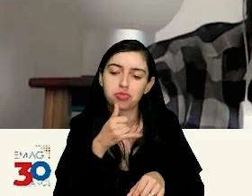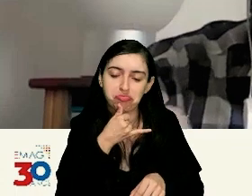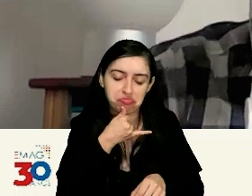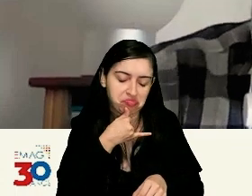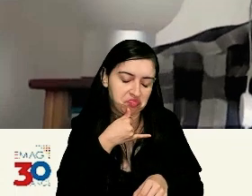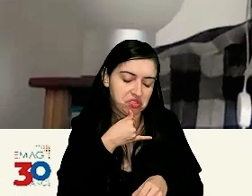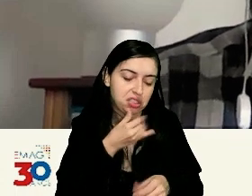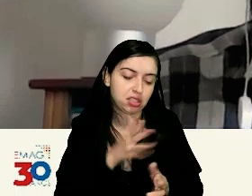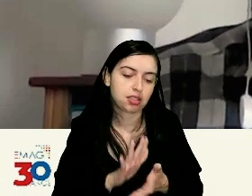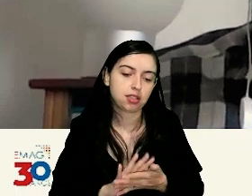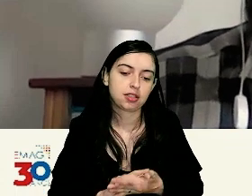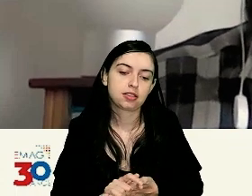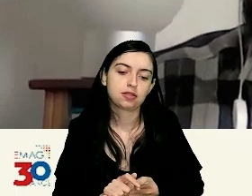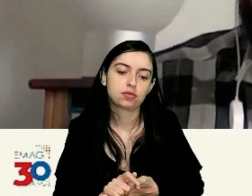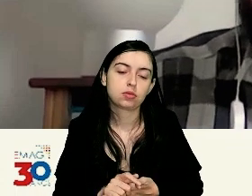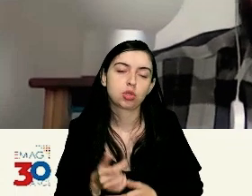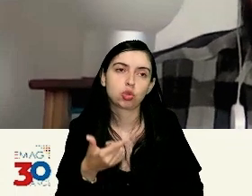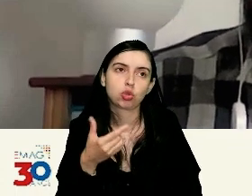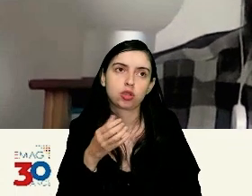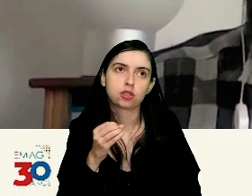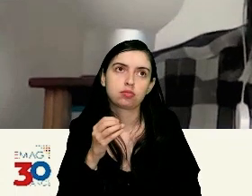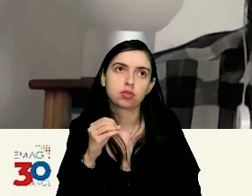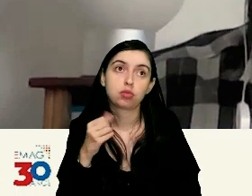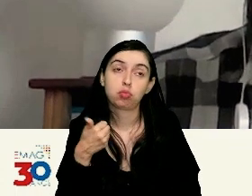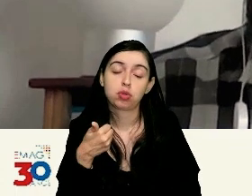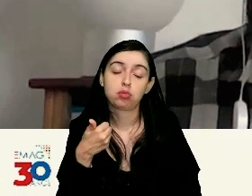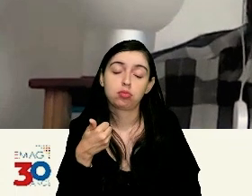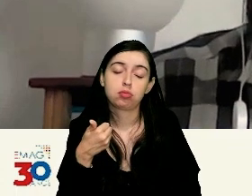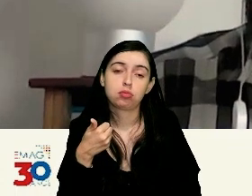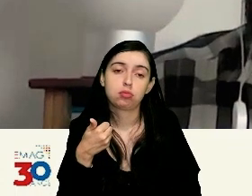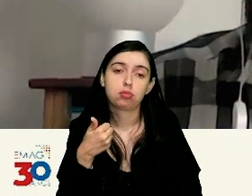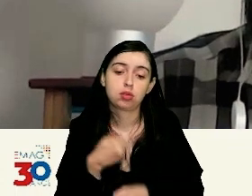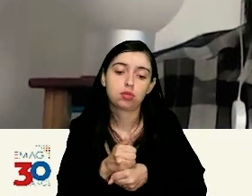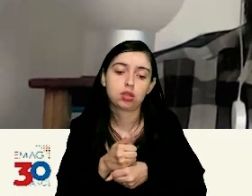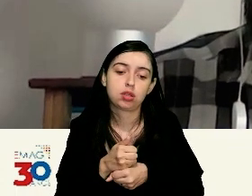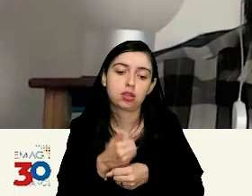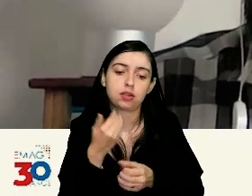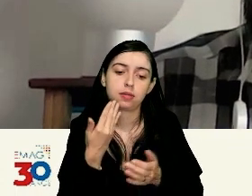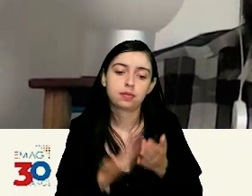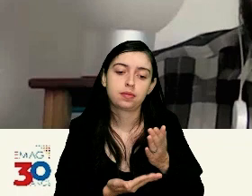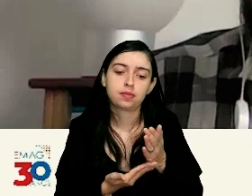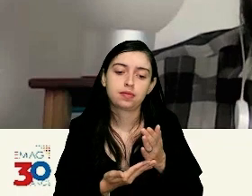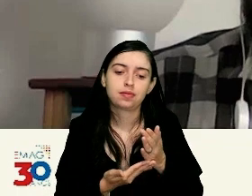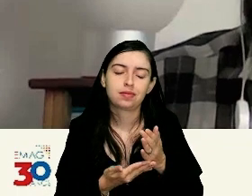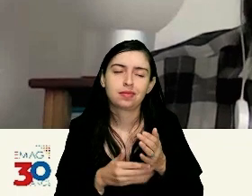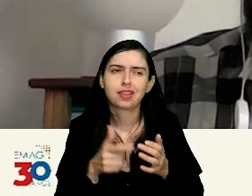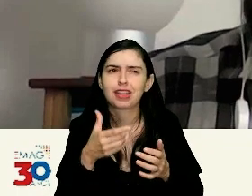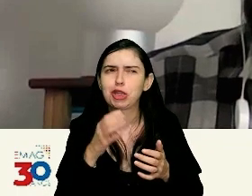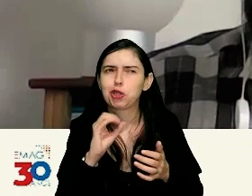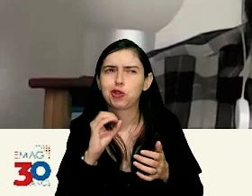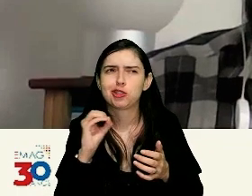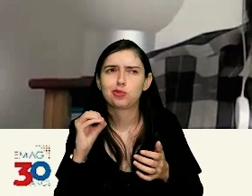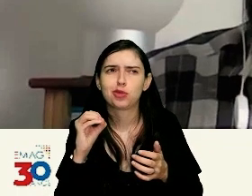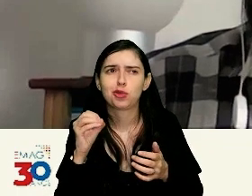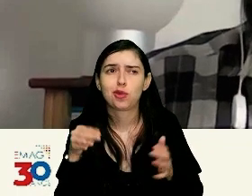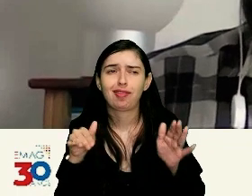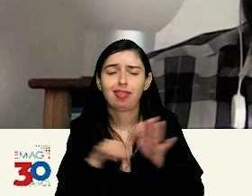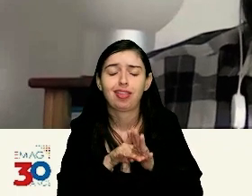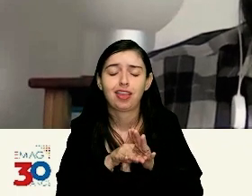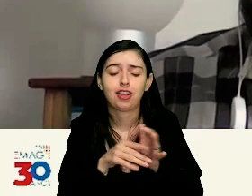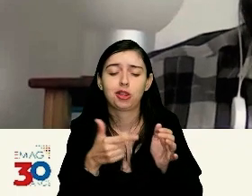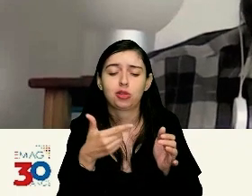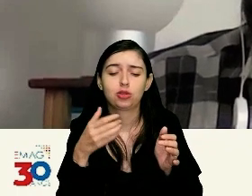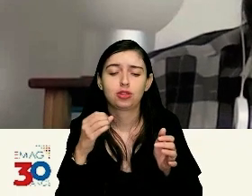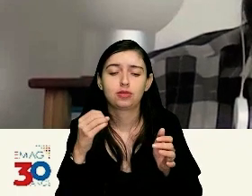Em 2001, eu perdi aliás, assim, de 2000 a 2003, eu perdi todos os avós, eu